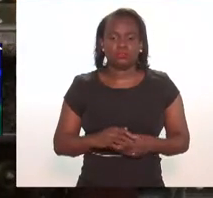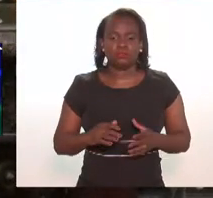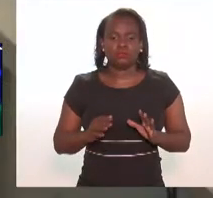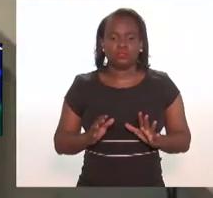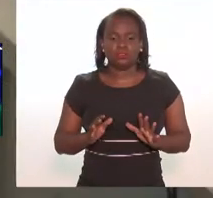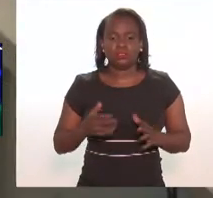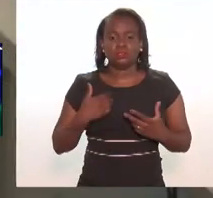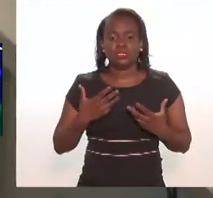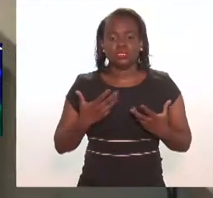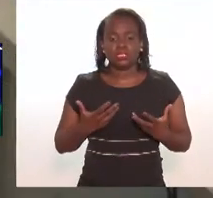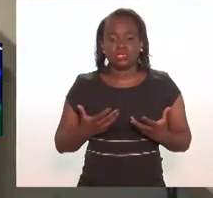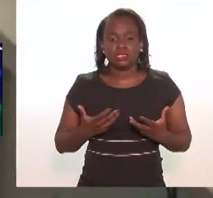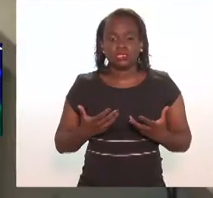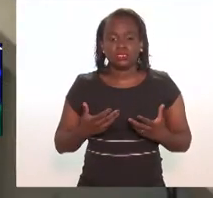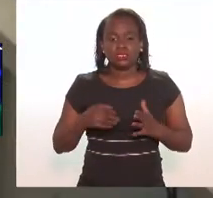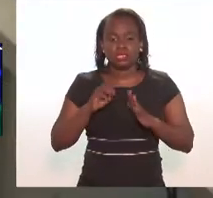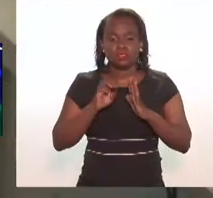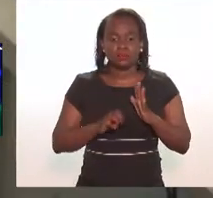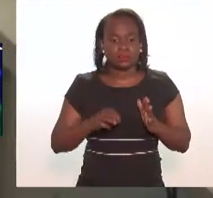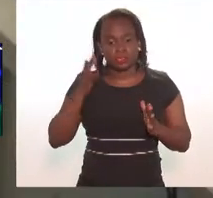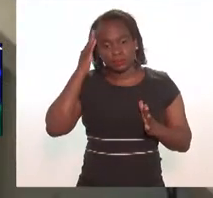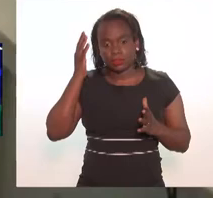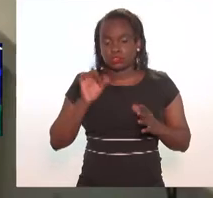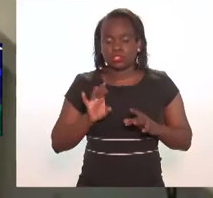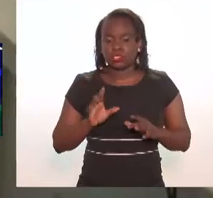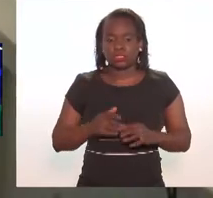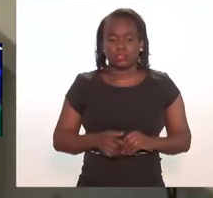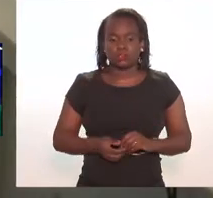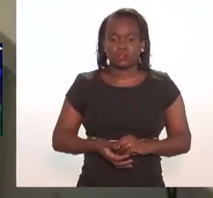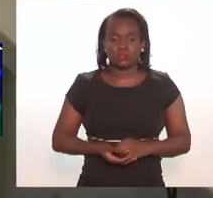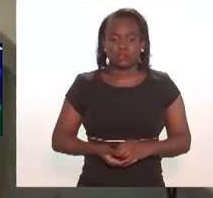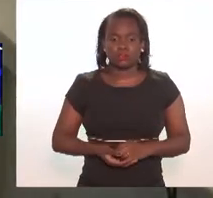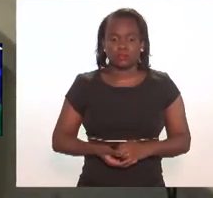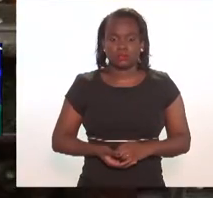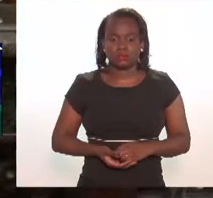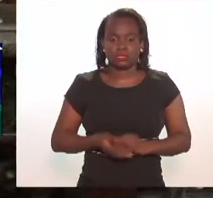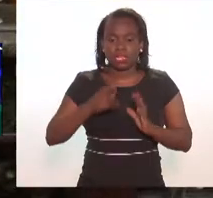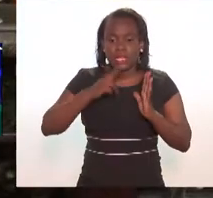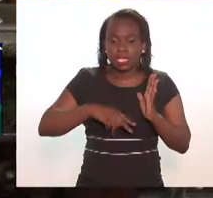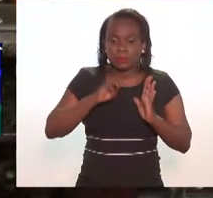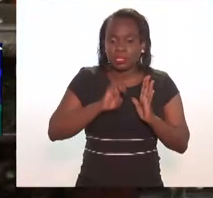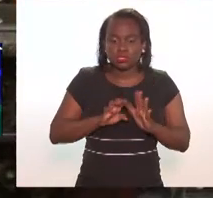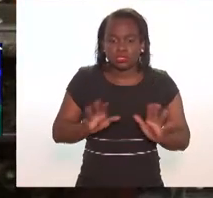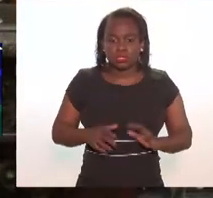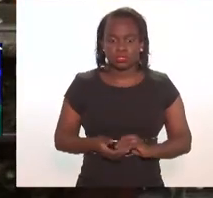Eu queria que desse a emenda, só isso. Lê a emenda.